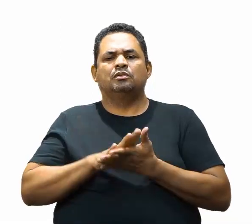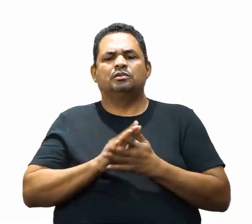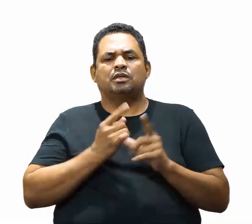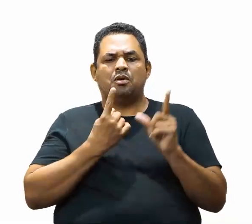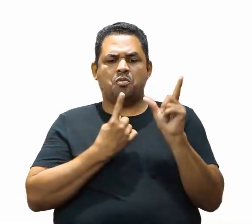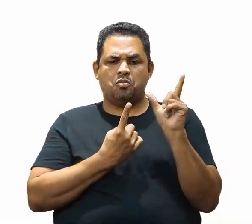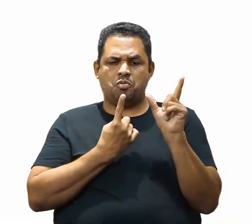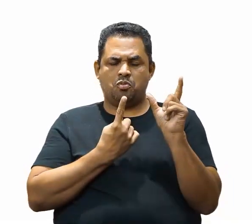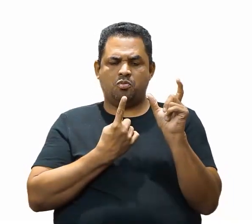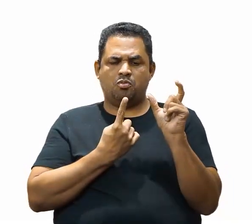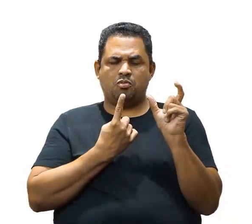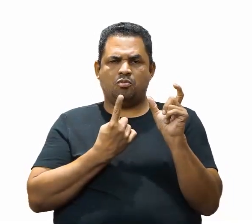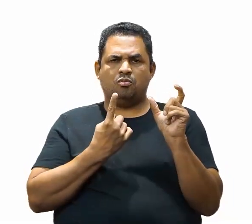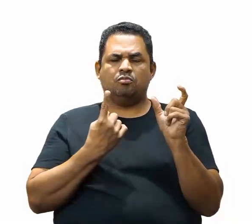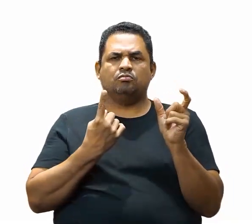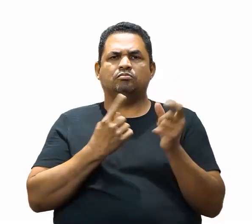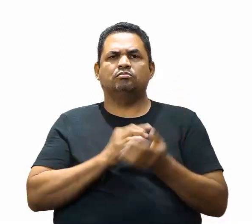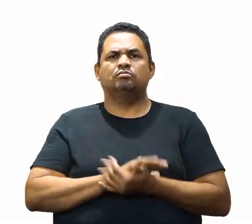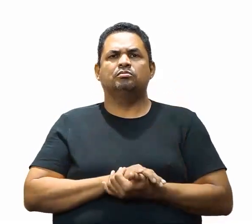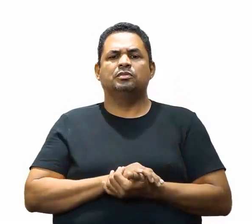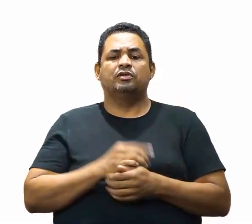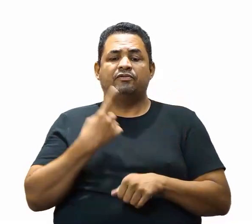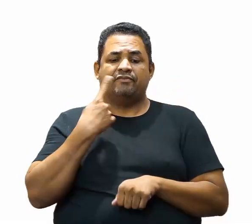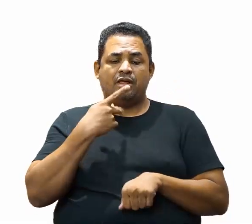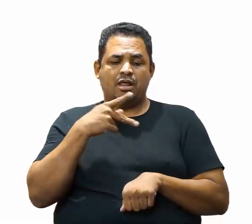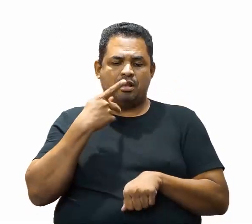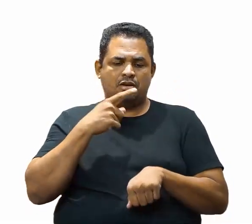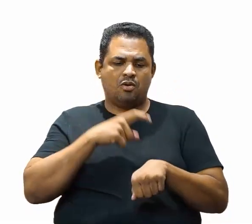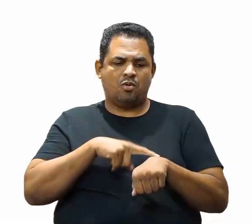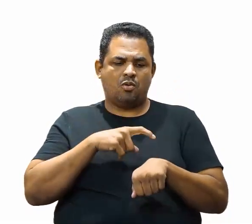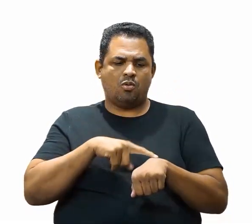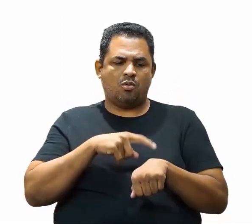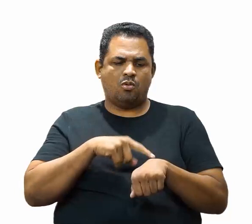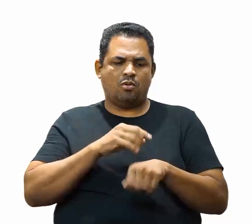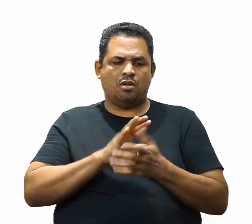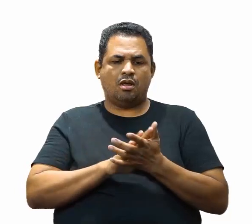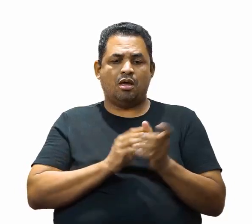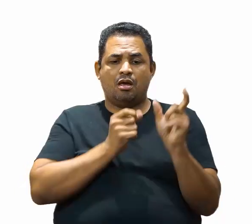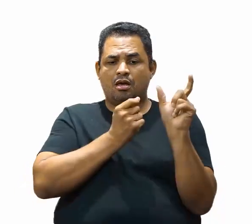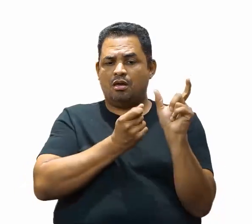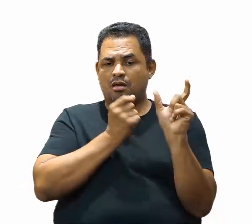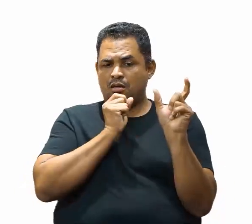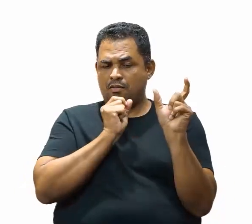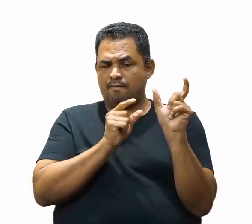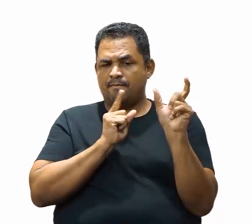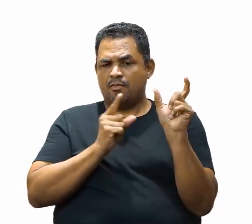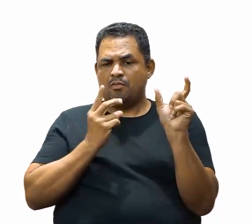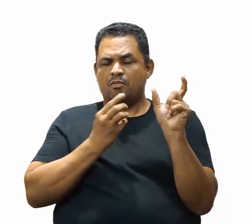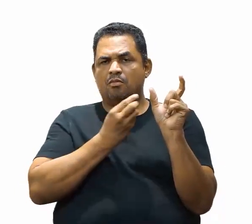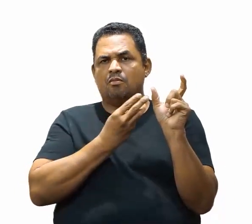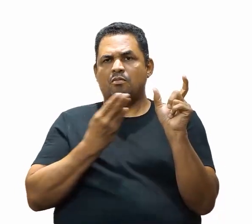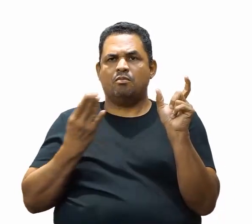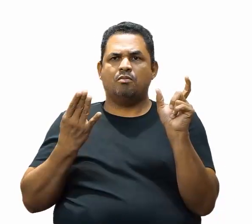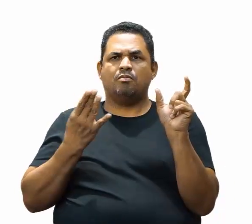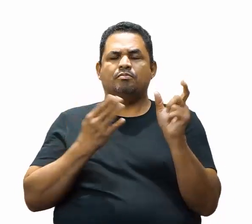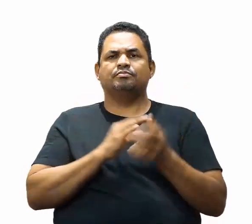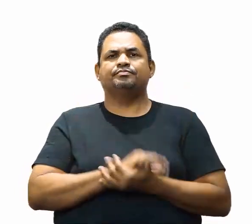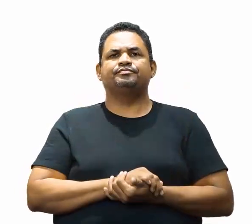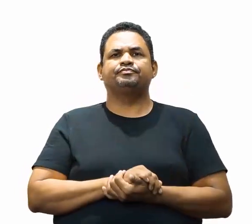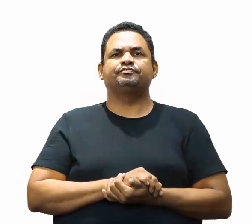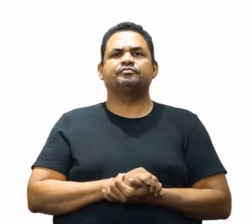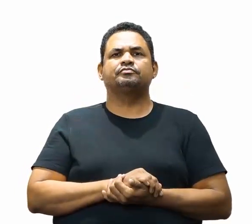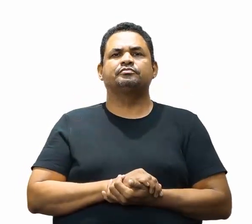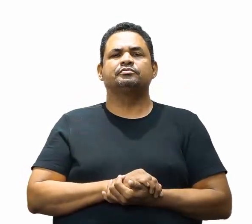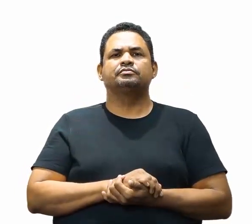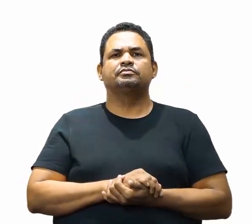Horas. Mas a gente está se referindo a horas, então horas é plural. E los a pies. Listos? Então,